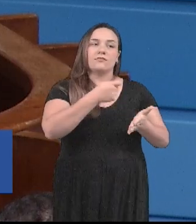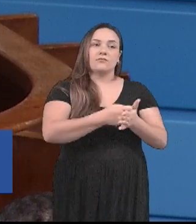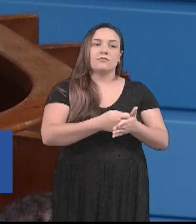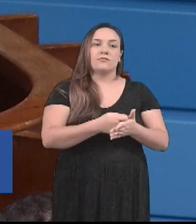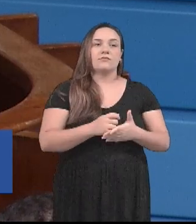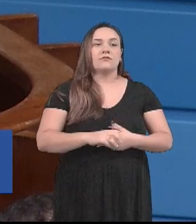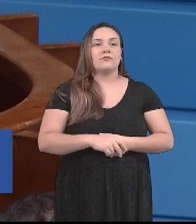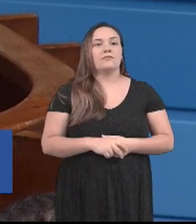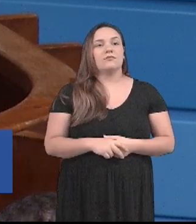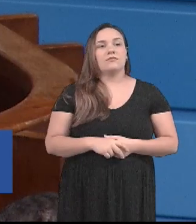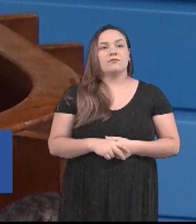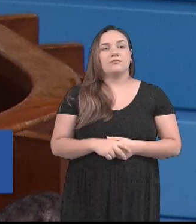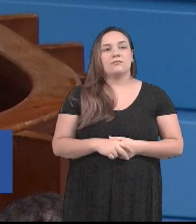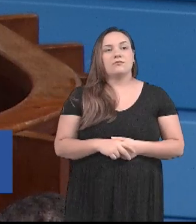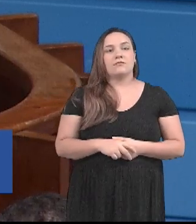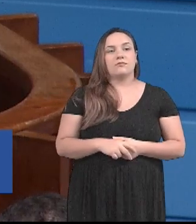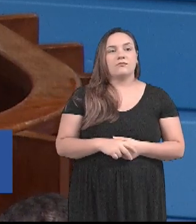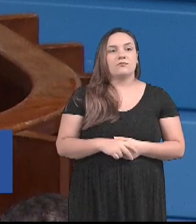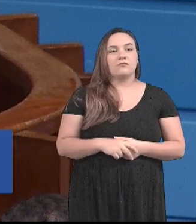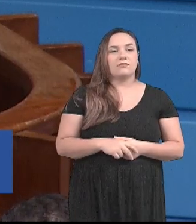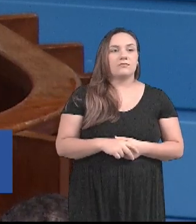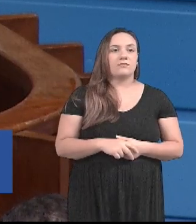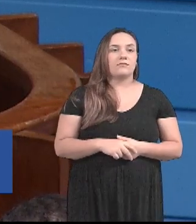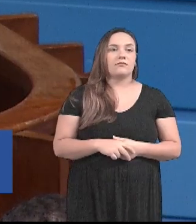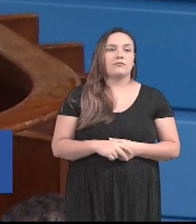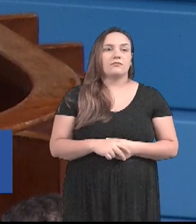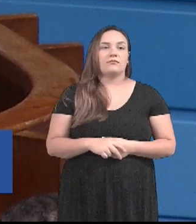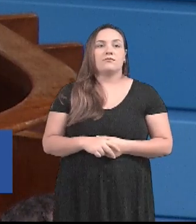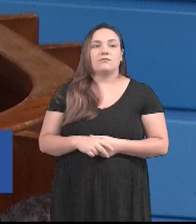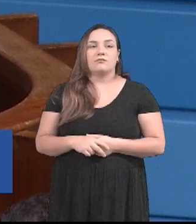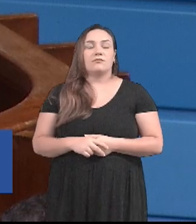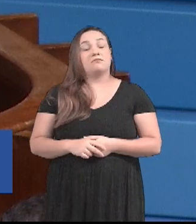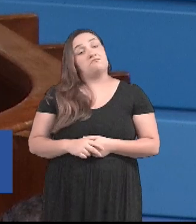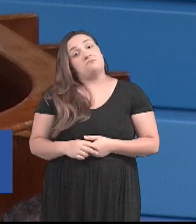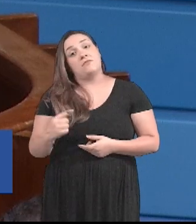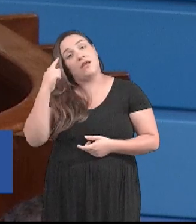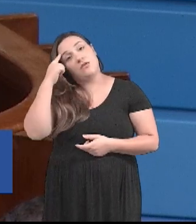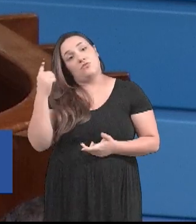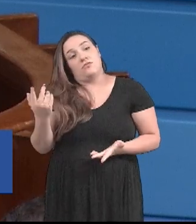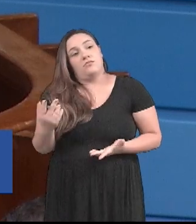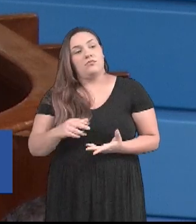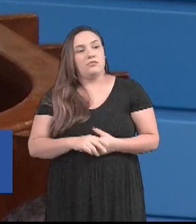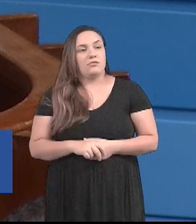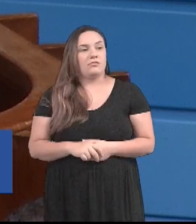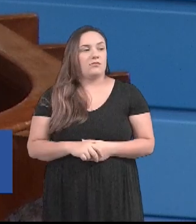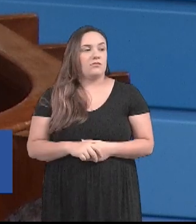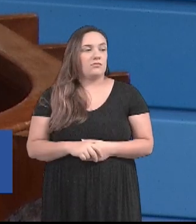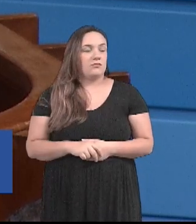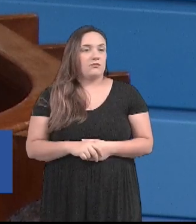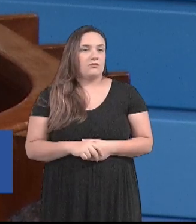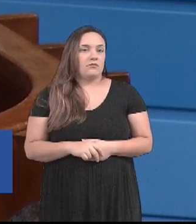base nas informações, acredito que até entendendo a